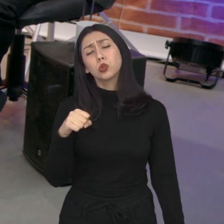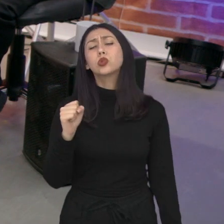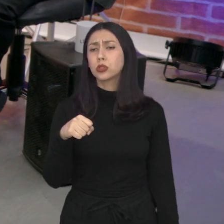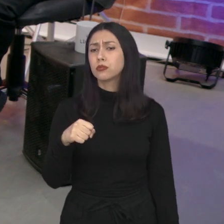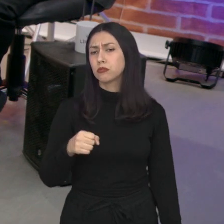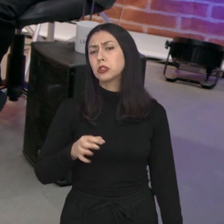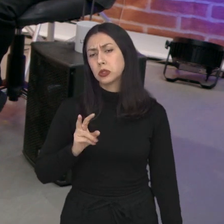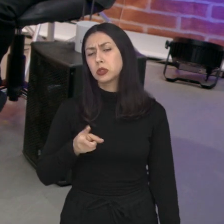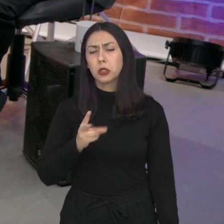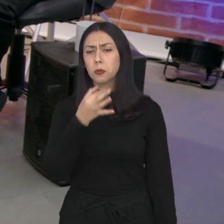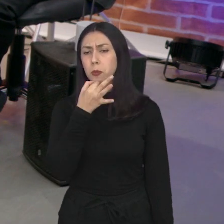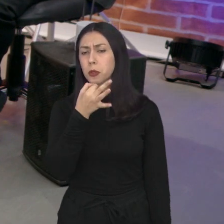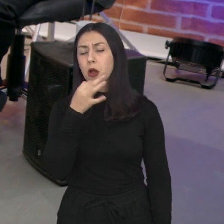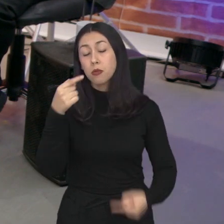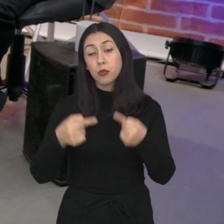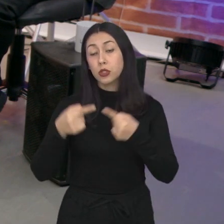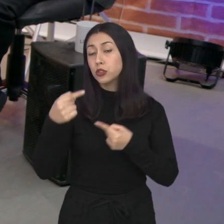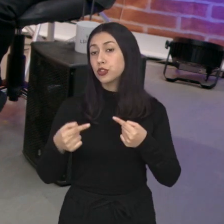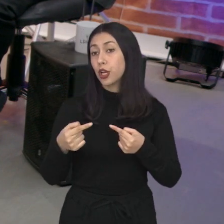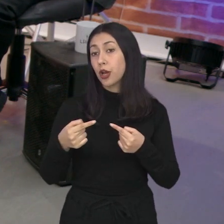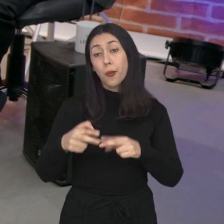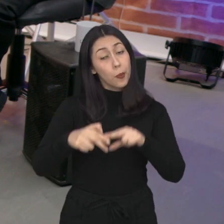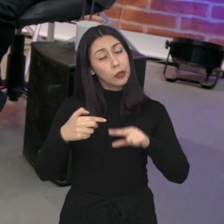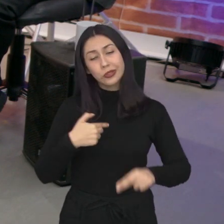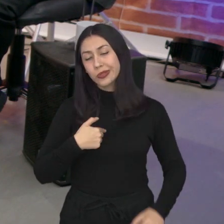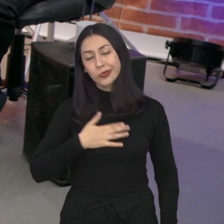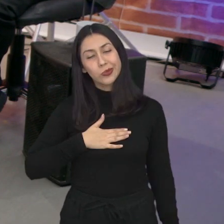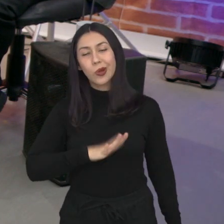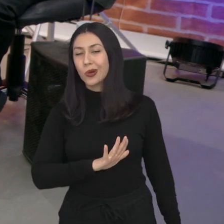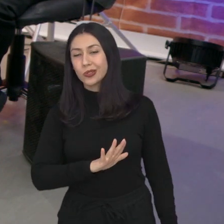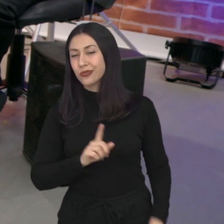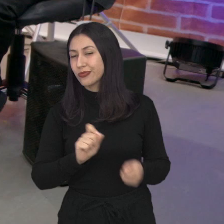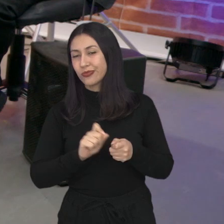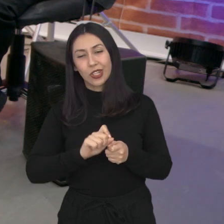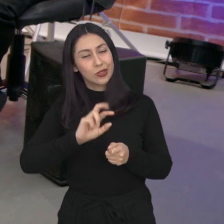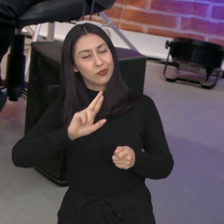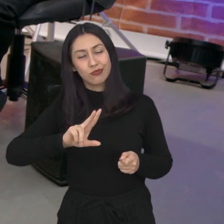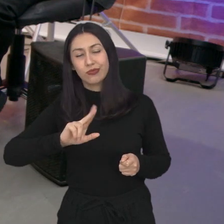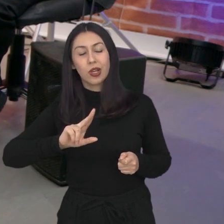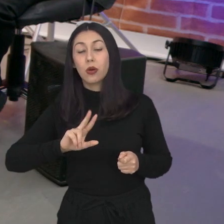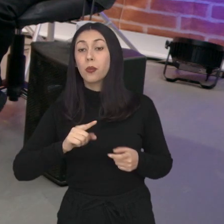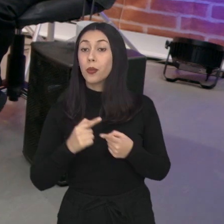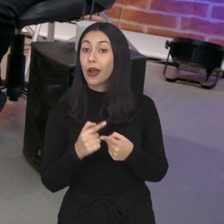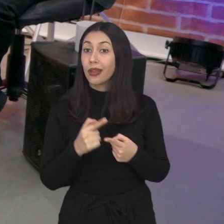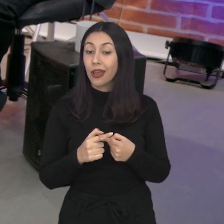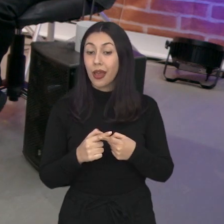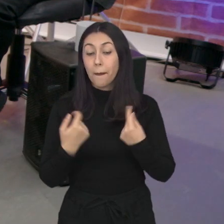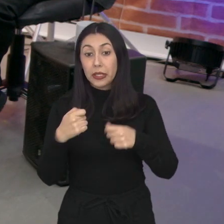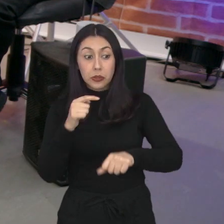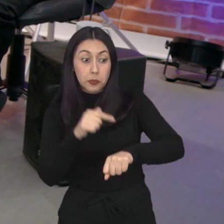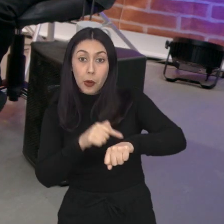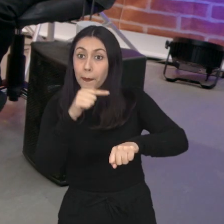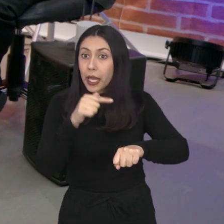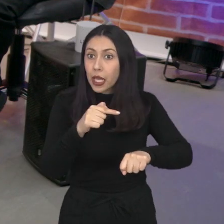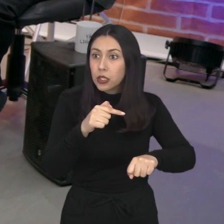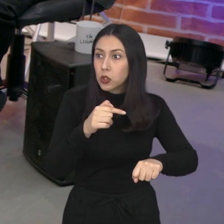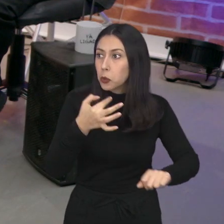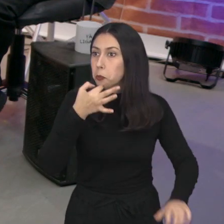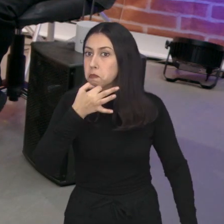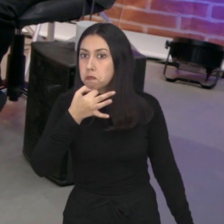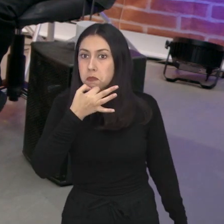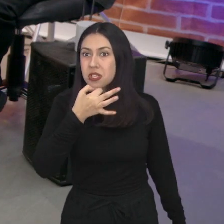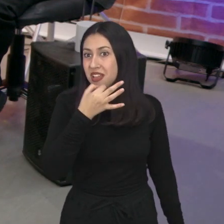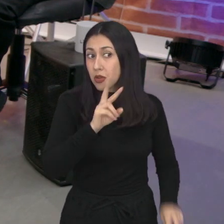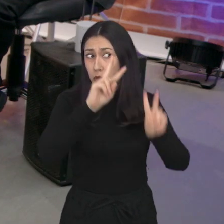Sim, charge tem um cunho político. E é o que eu não faço. É difícil fazer charge. porque é uma questão muito do momento ali, né? Você tem que